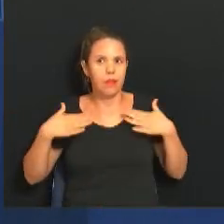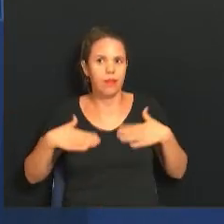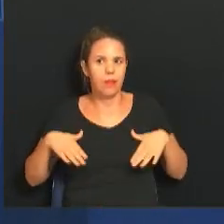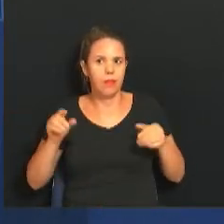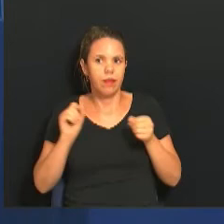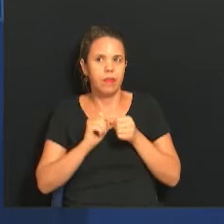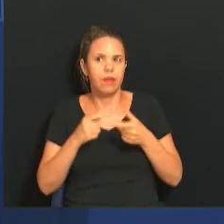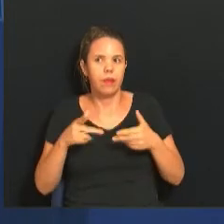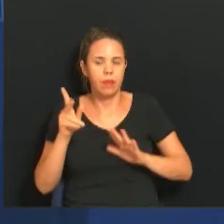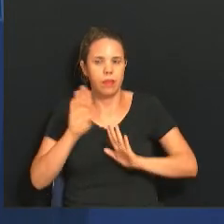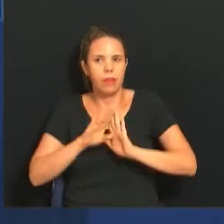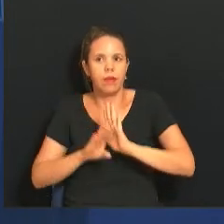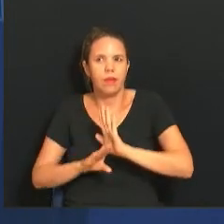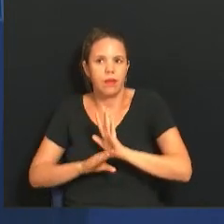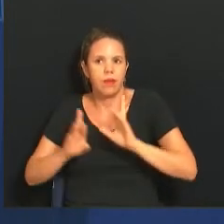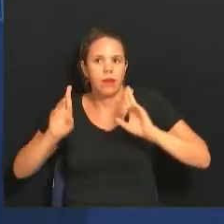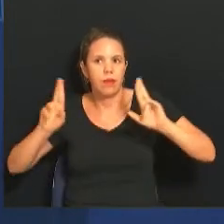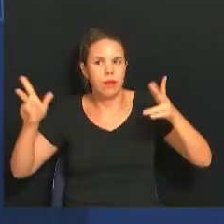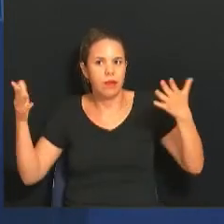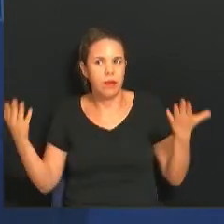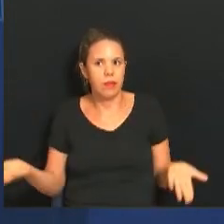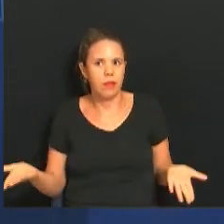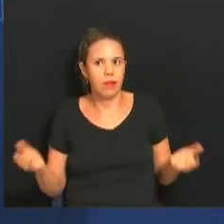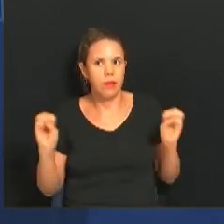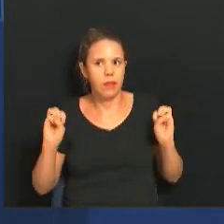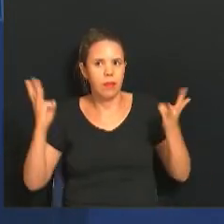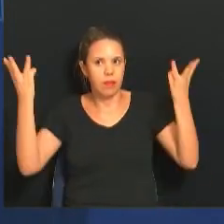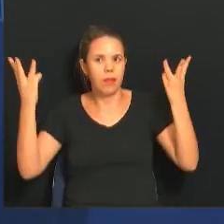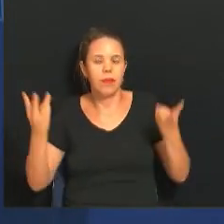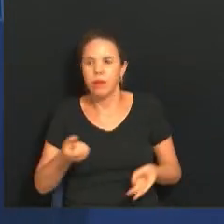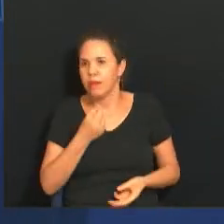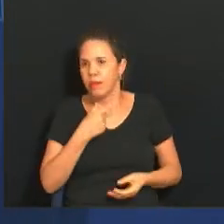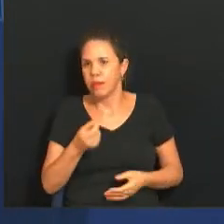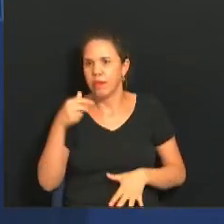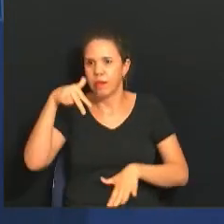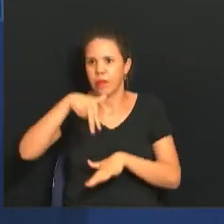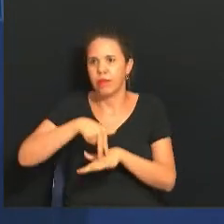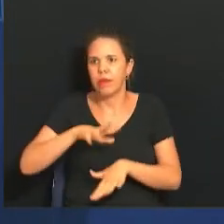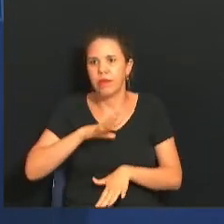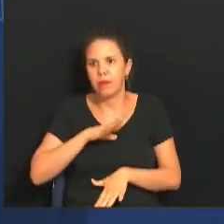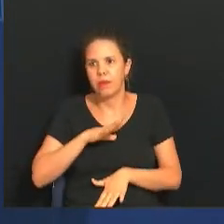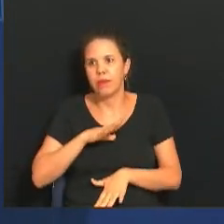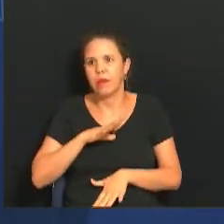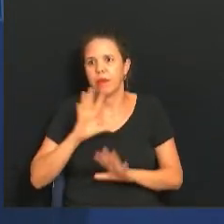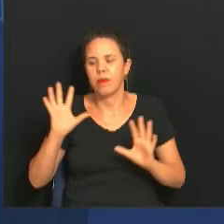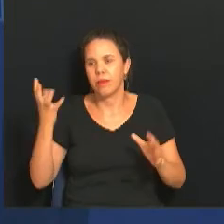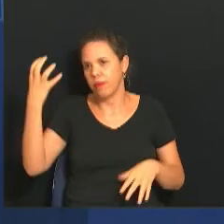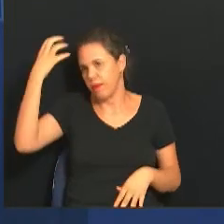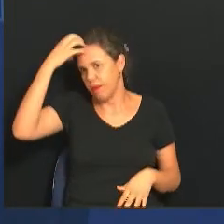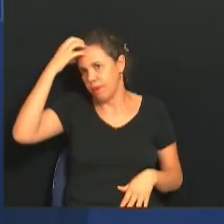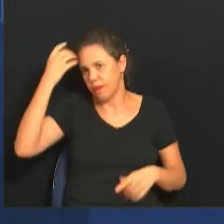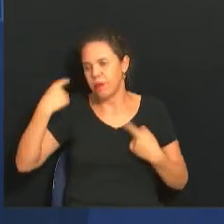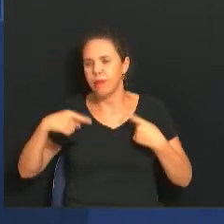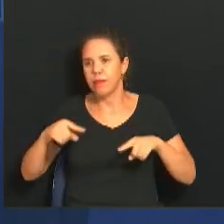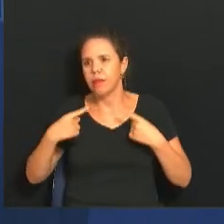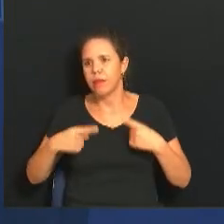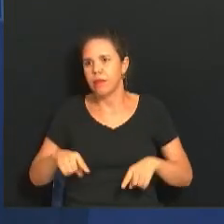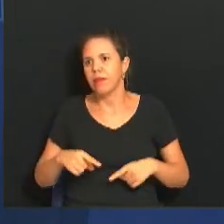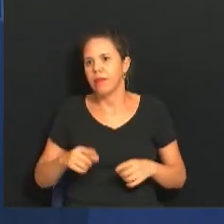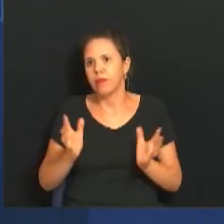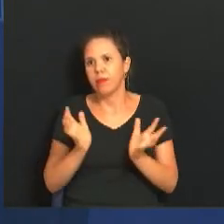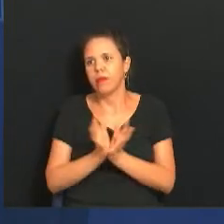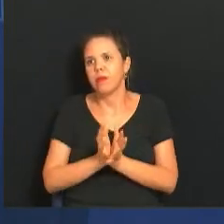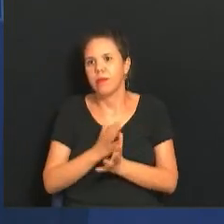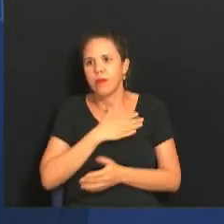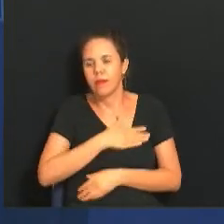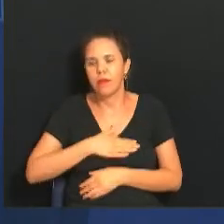algum programa diferente, tem show de stand-up aqui na cidade, Rei Leão musical, Fala Mansa para quem gosta